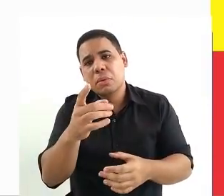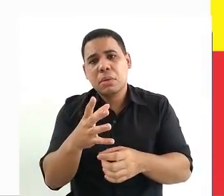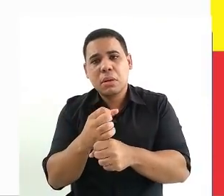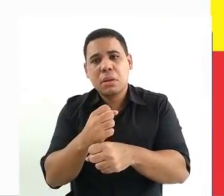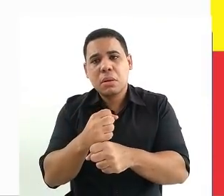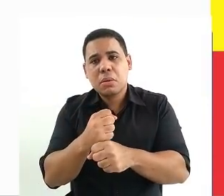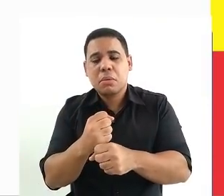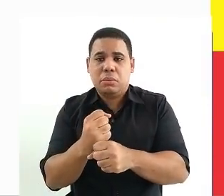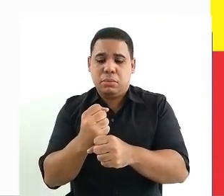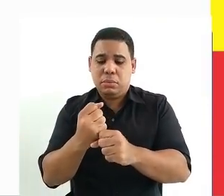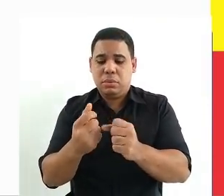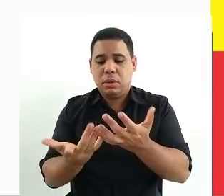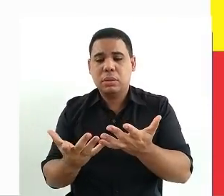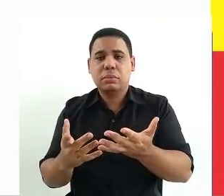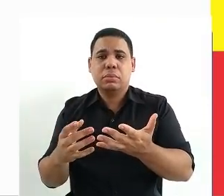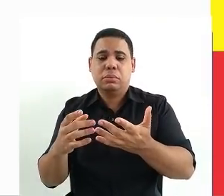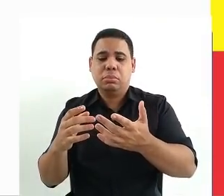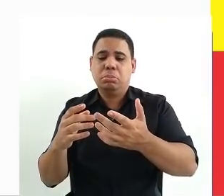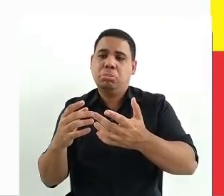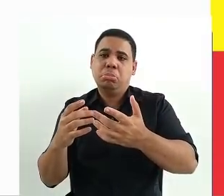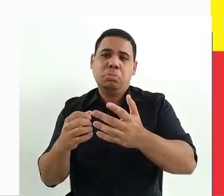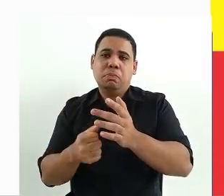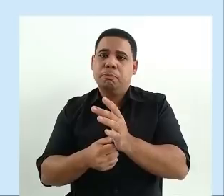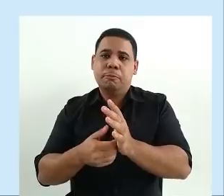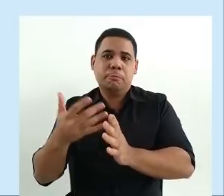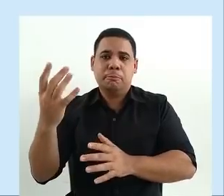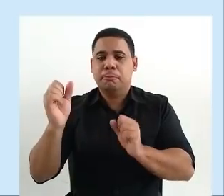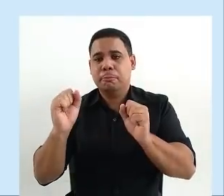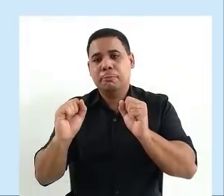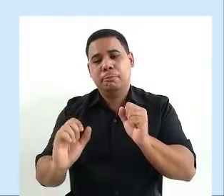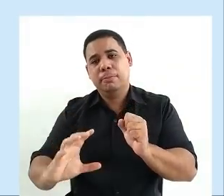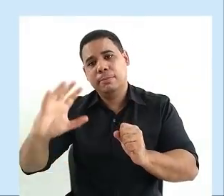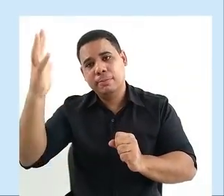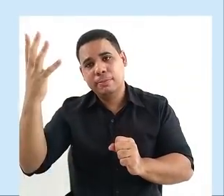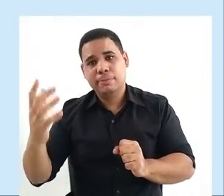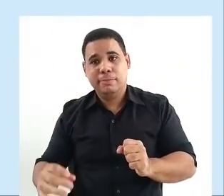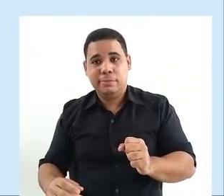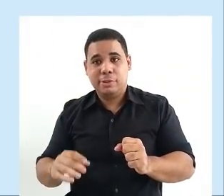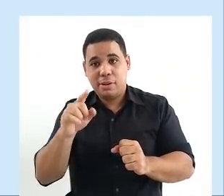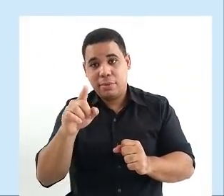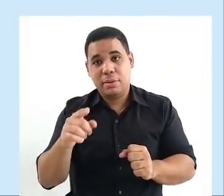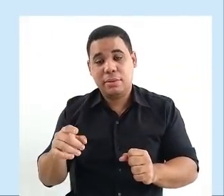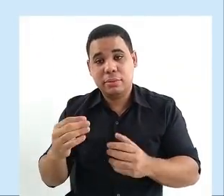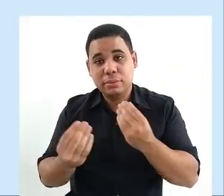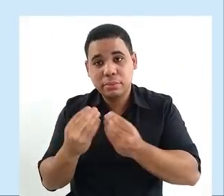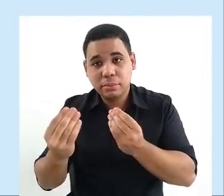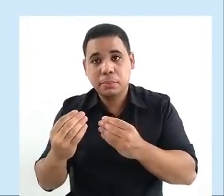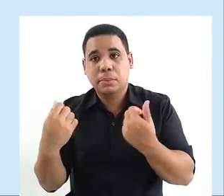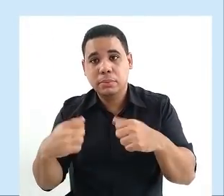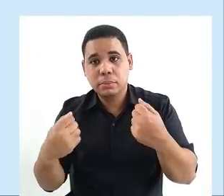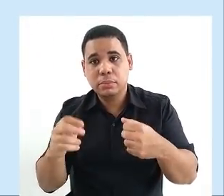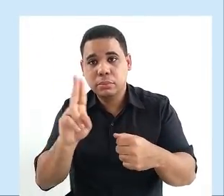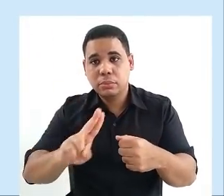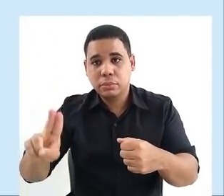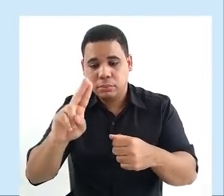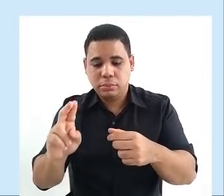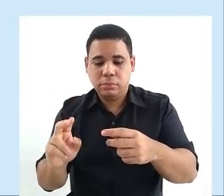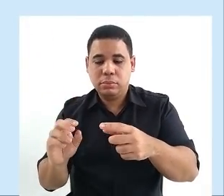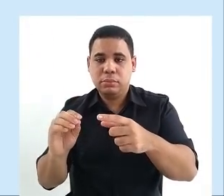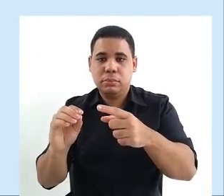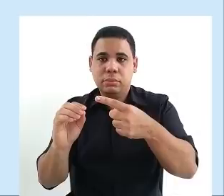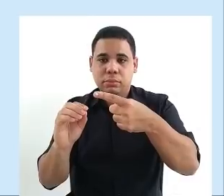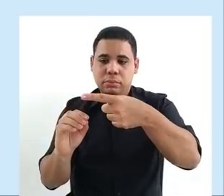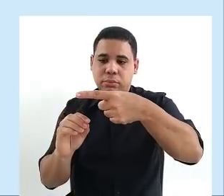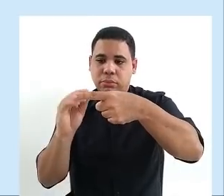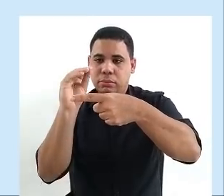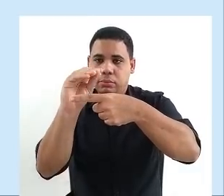ó. Probabilidade. Eu já estou dizendo, calcula essa probabilidade, calcula essa fração. E que fração